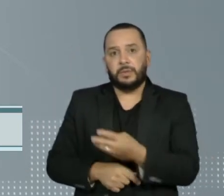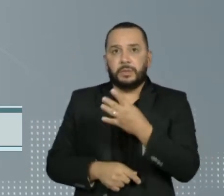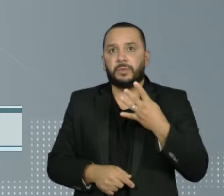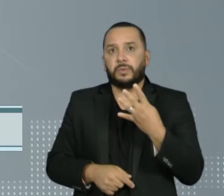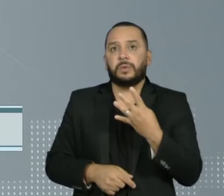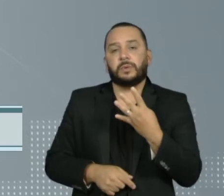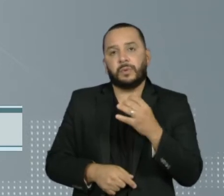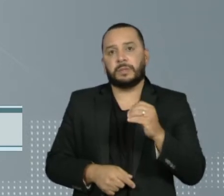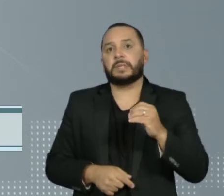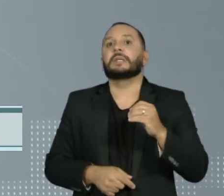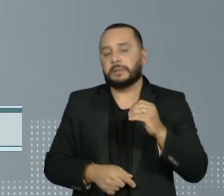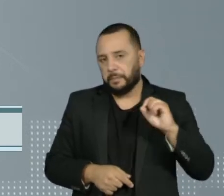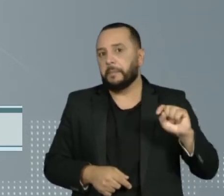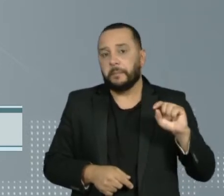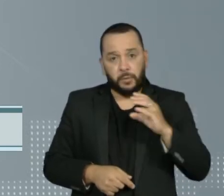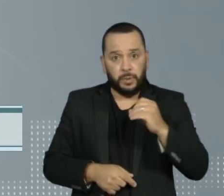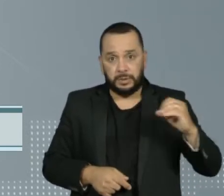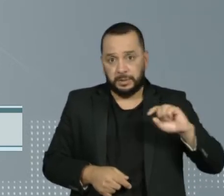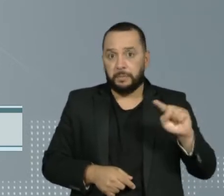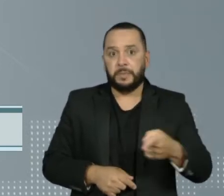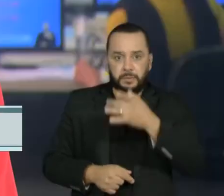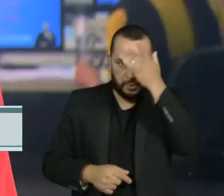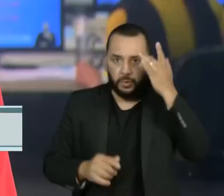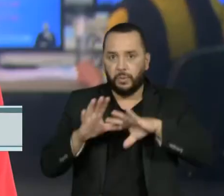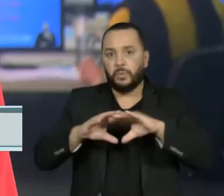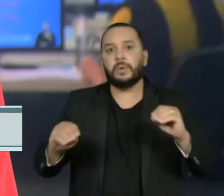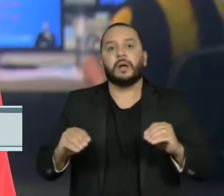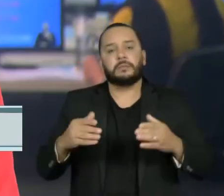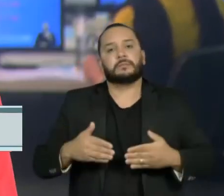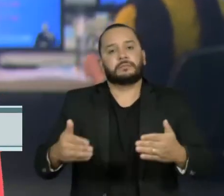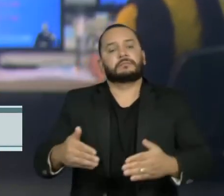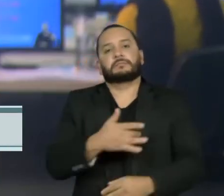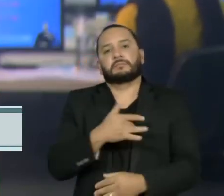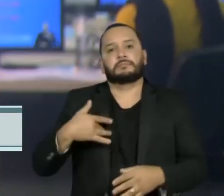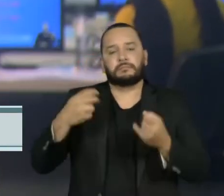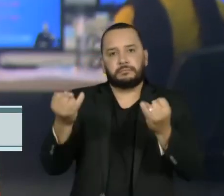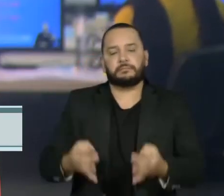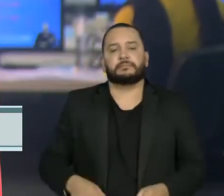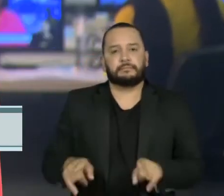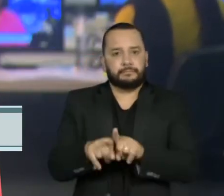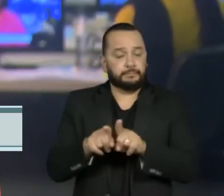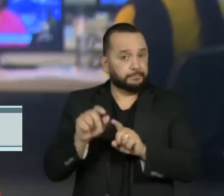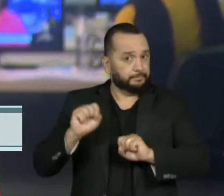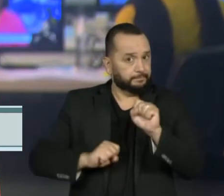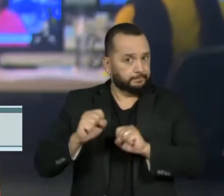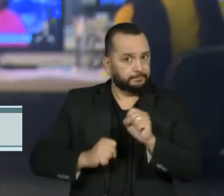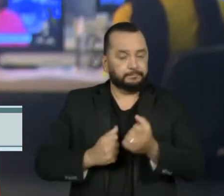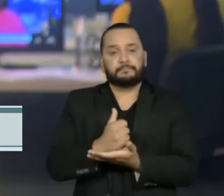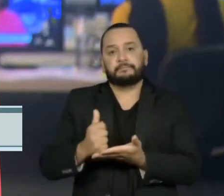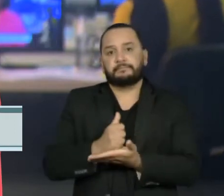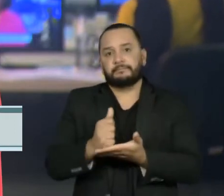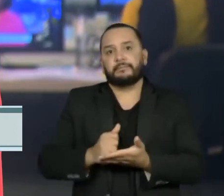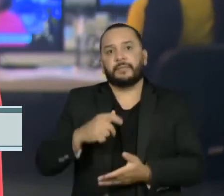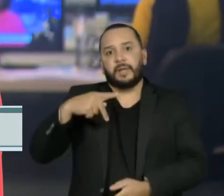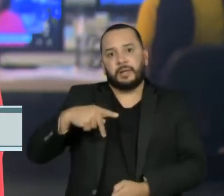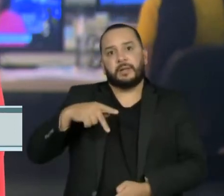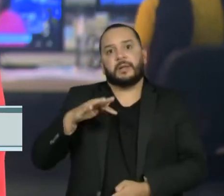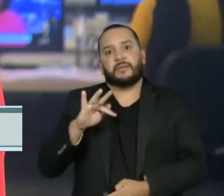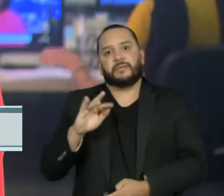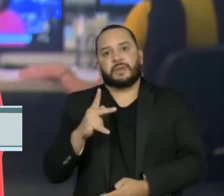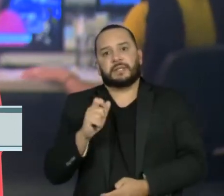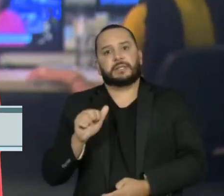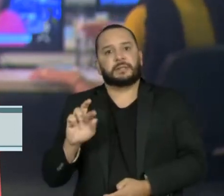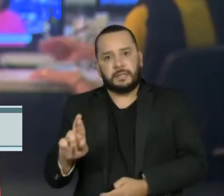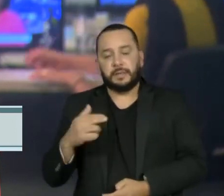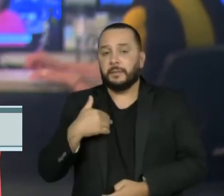mil recuperados, segundo o Ministério da Saúde. A farmacêutica Pfizer pede à Agência Reguladora de Saúde dos